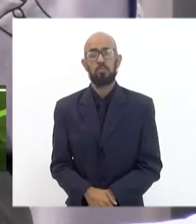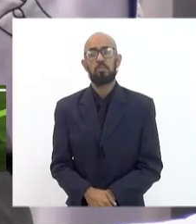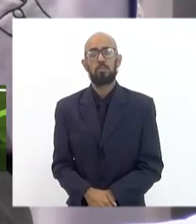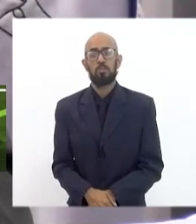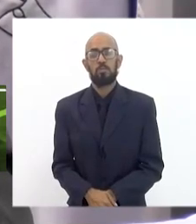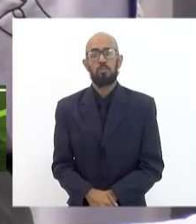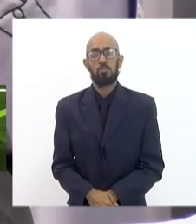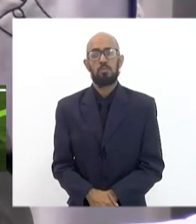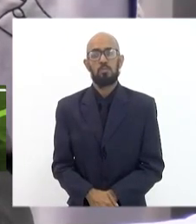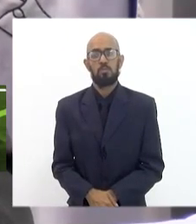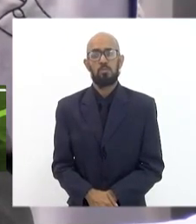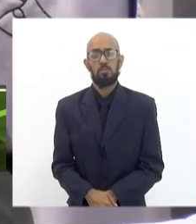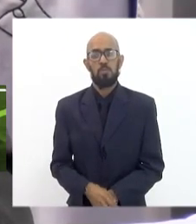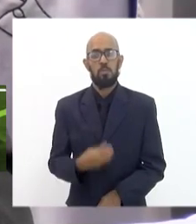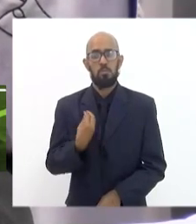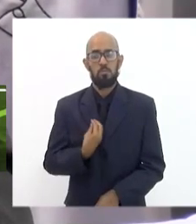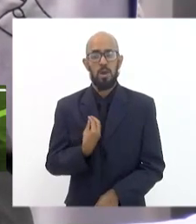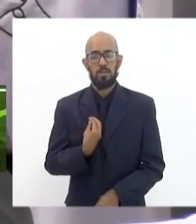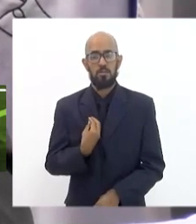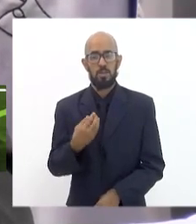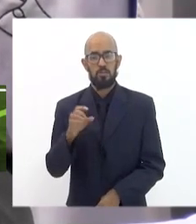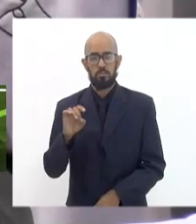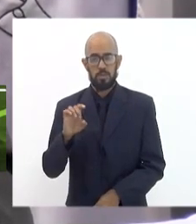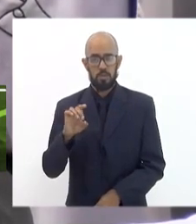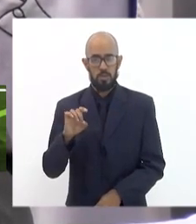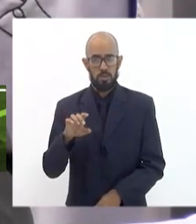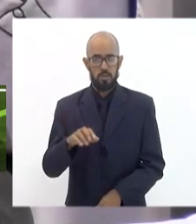além das participações especiais